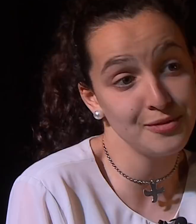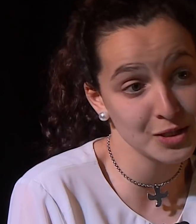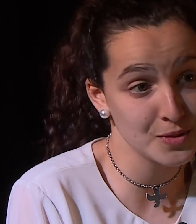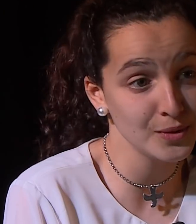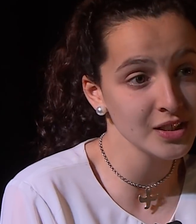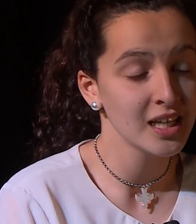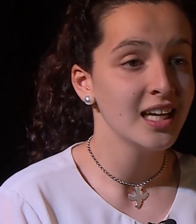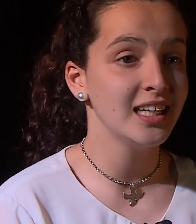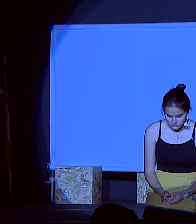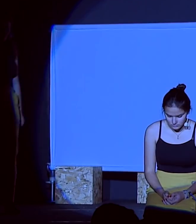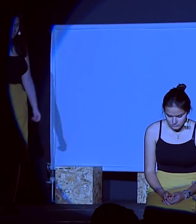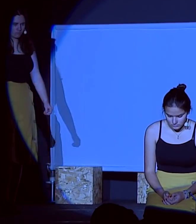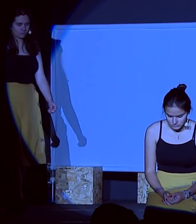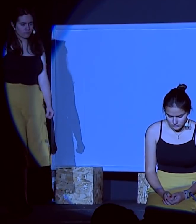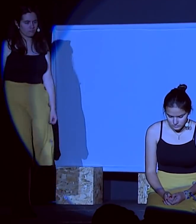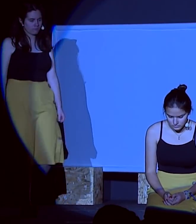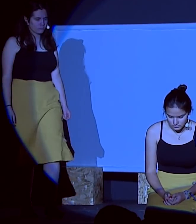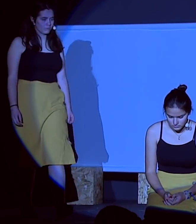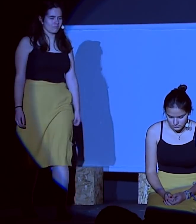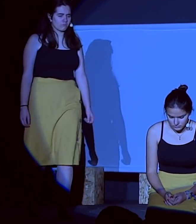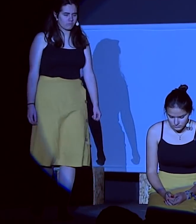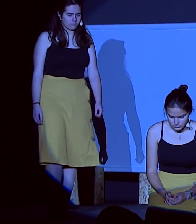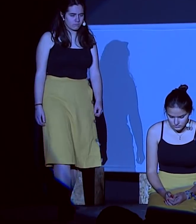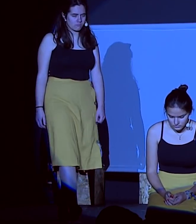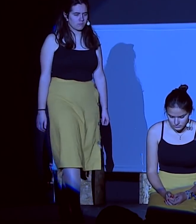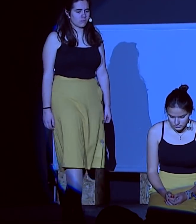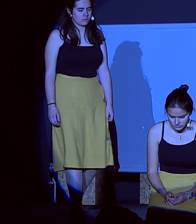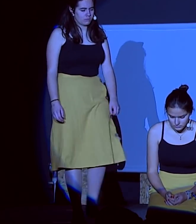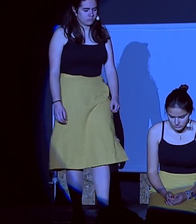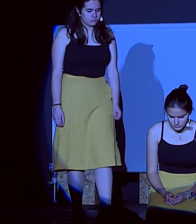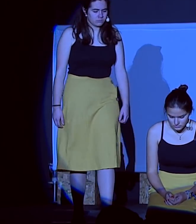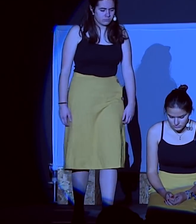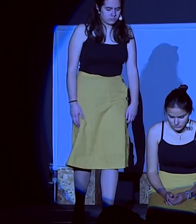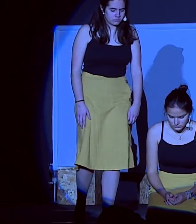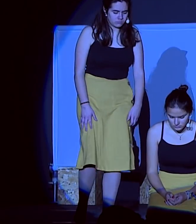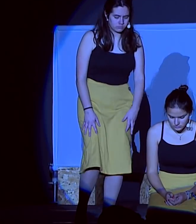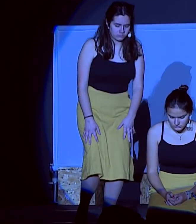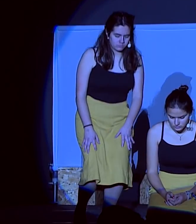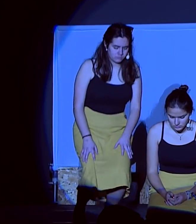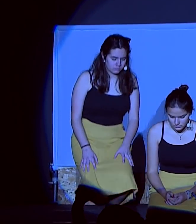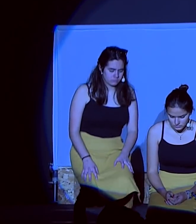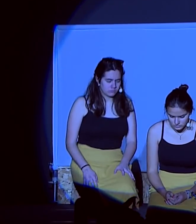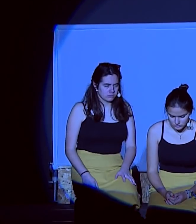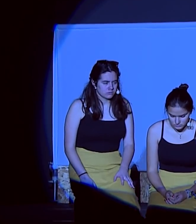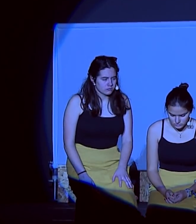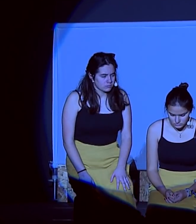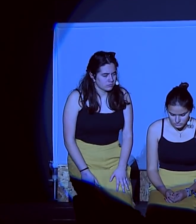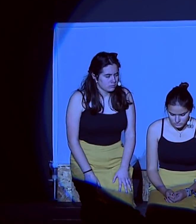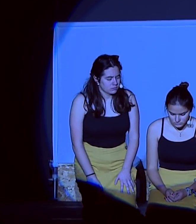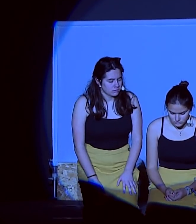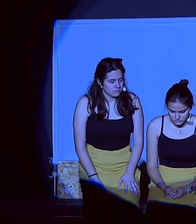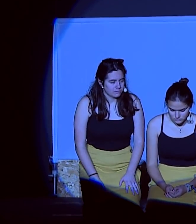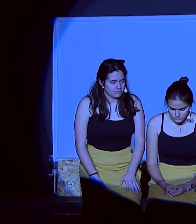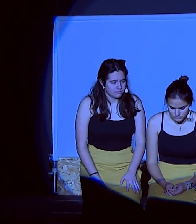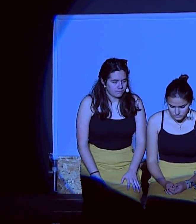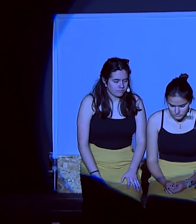que cativa as pessoas e que acaba por passar essa mensagem. A música a unir uma comunidade e a